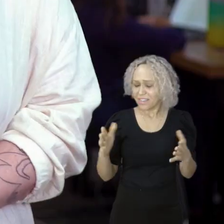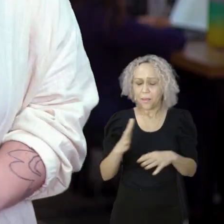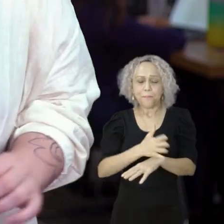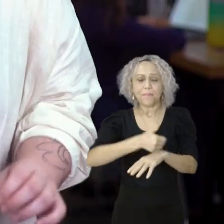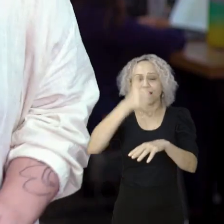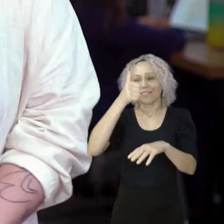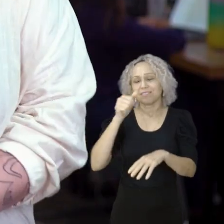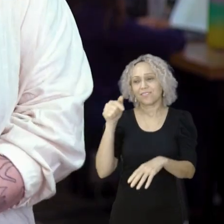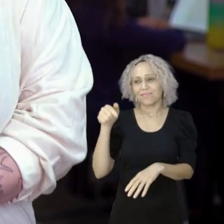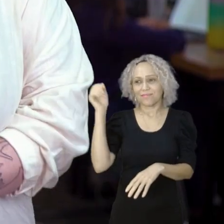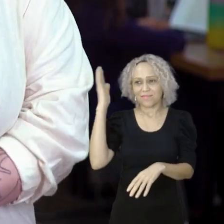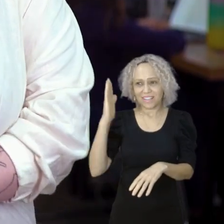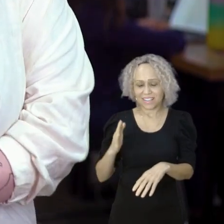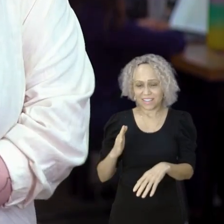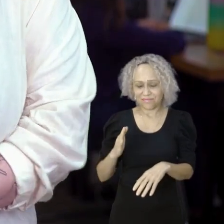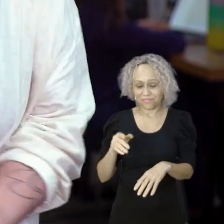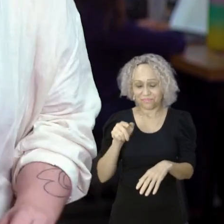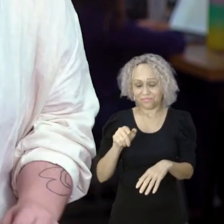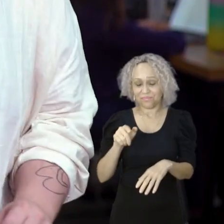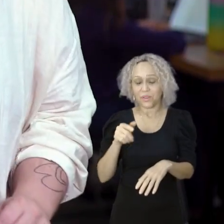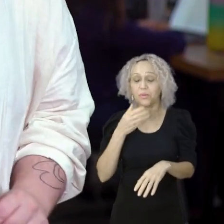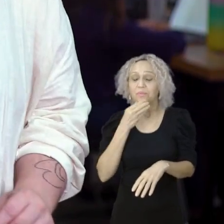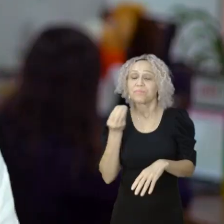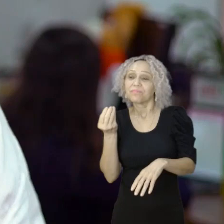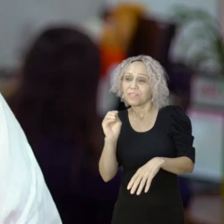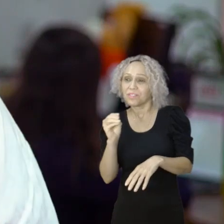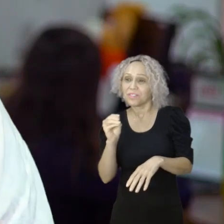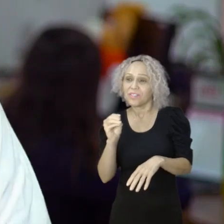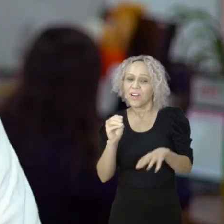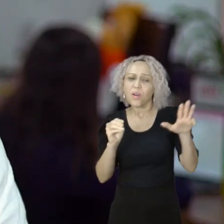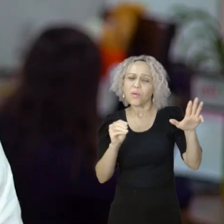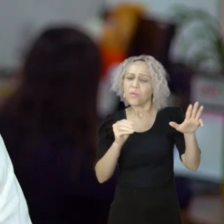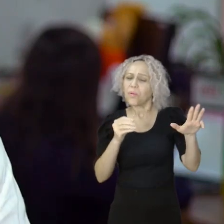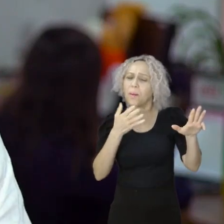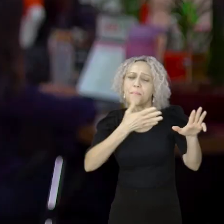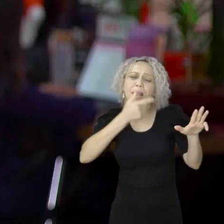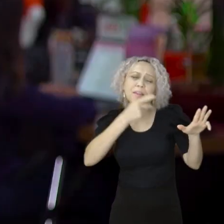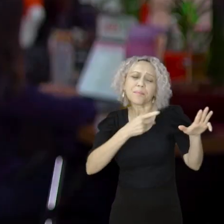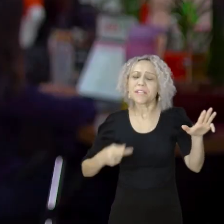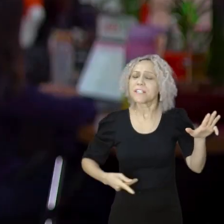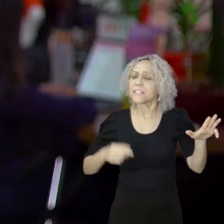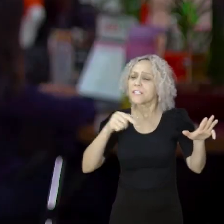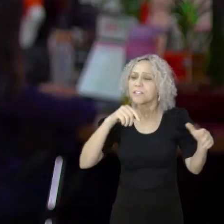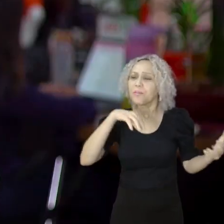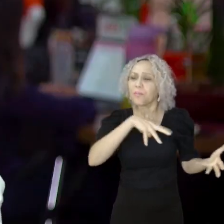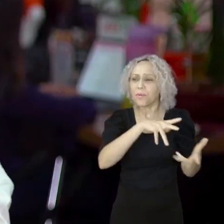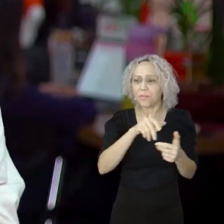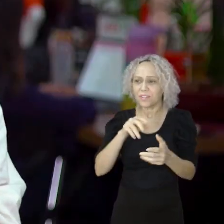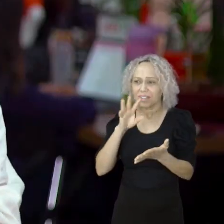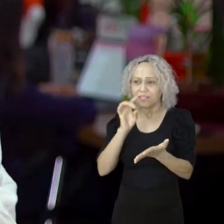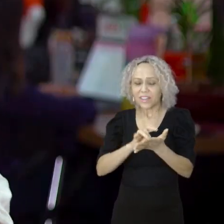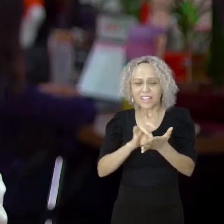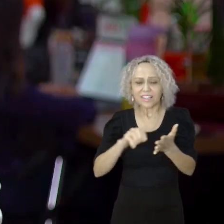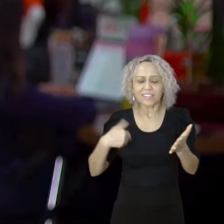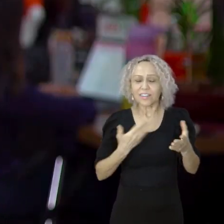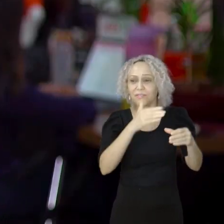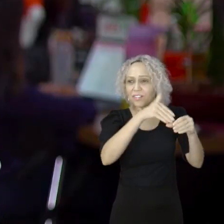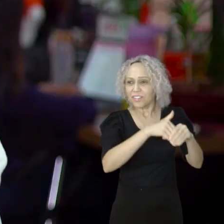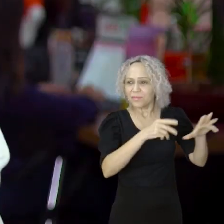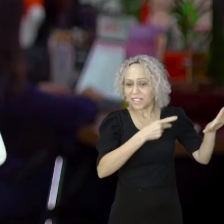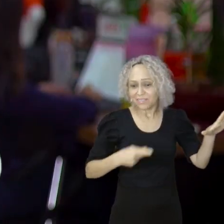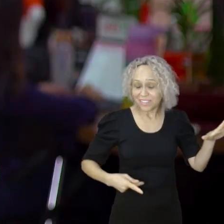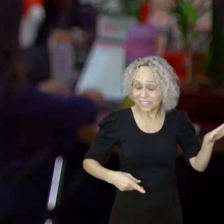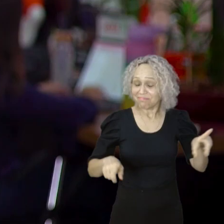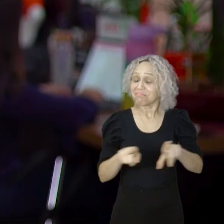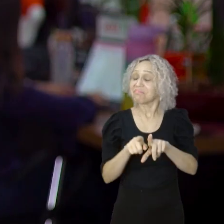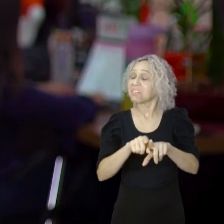Instagram: Lula é o melhor presidente do mundo. É verdade, Washington. Votamos para presidente da República e acabamos